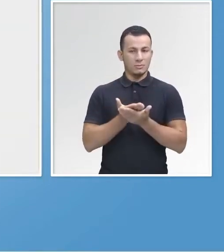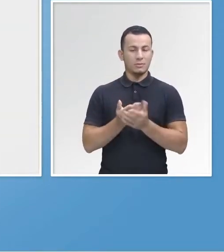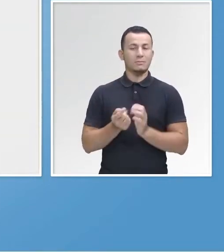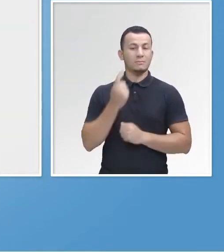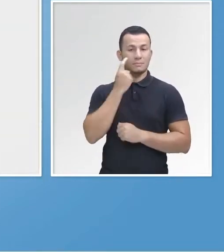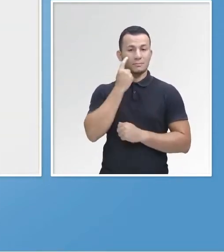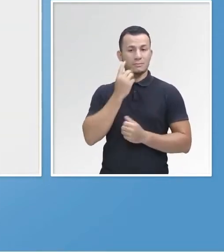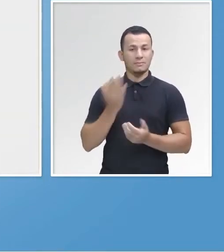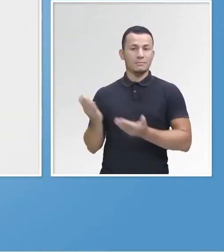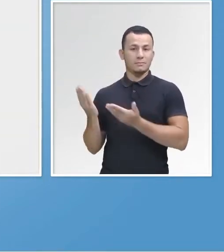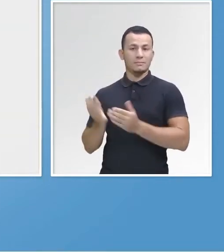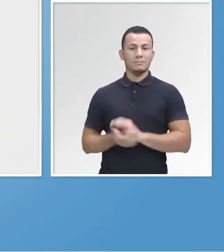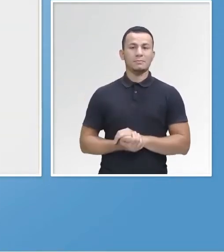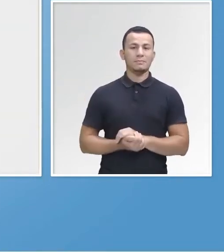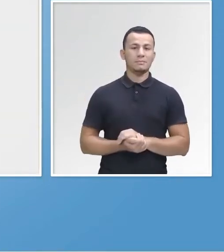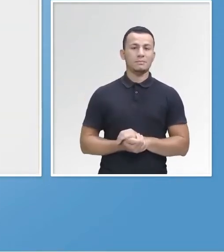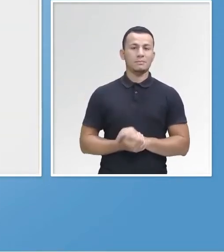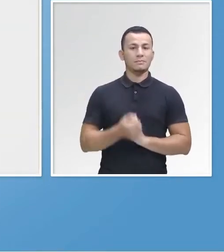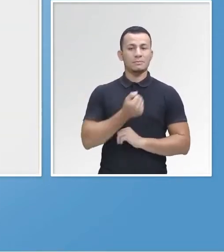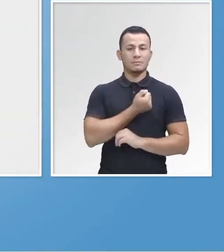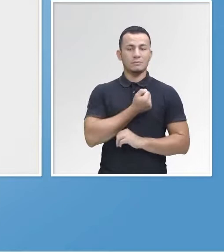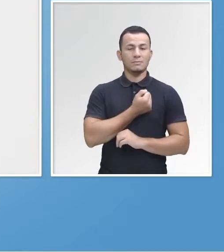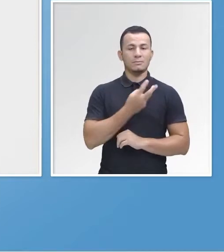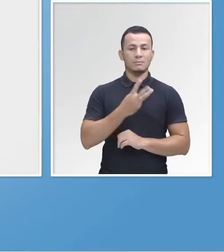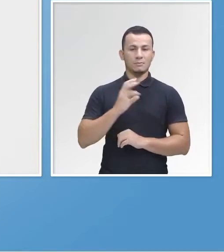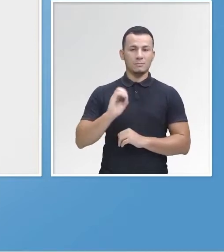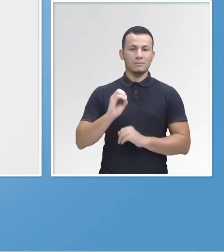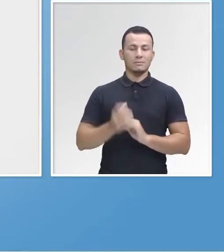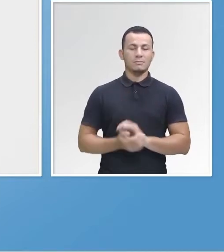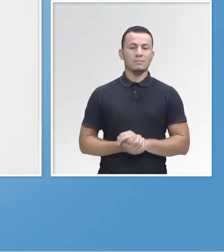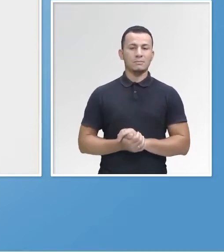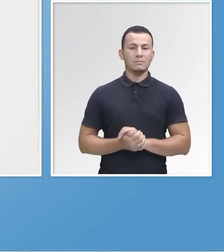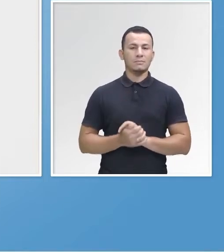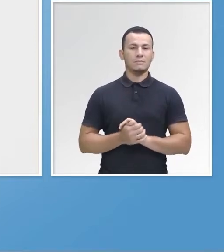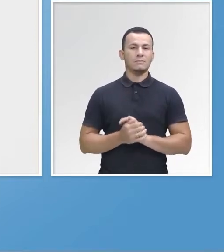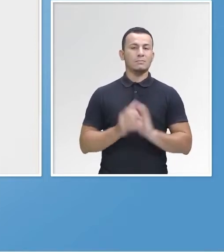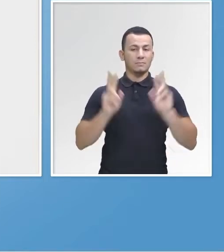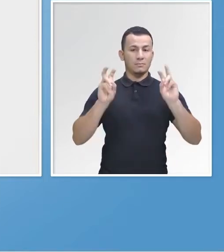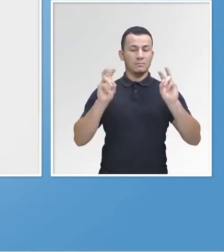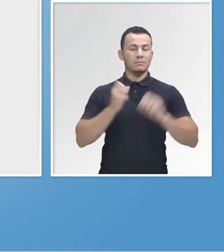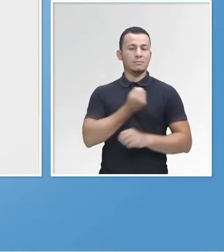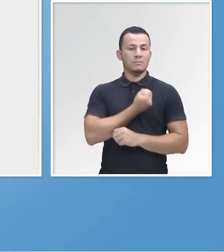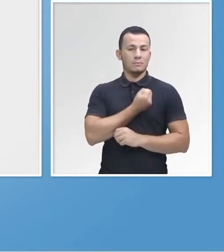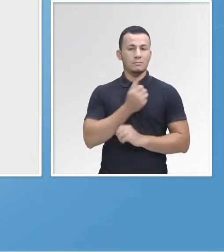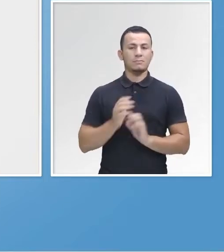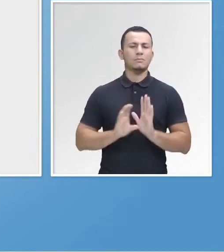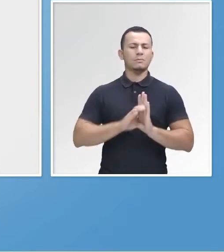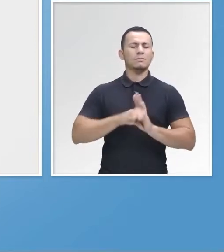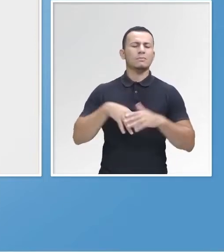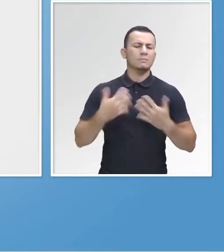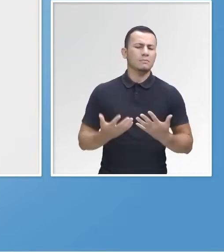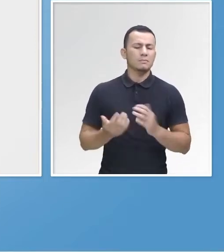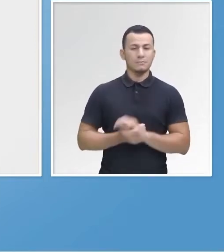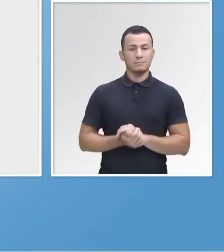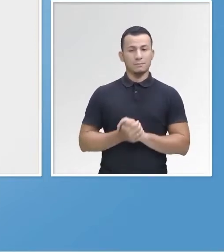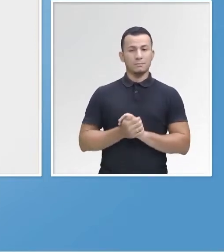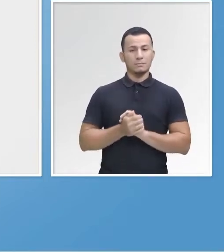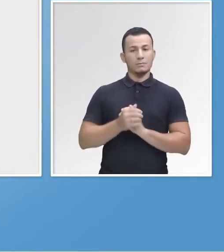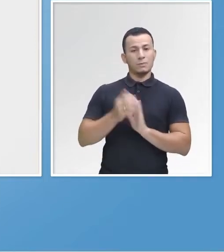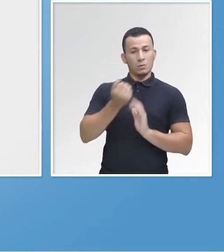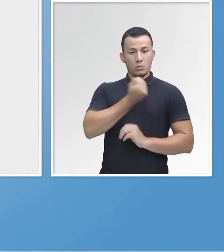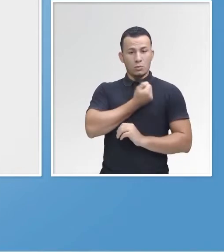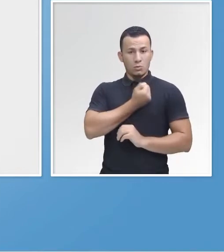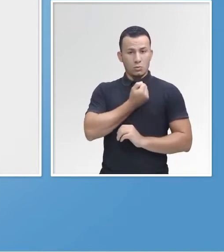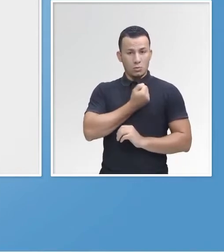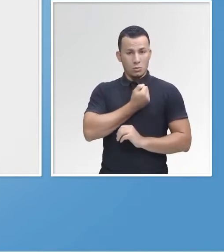aula de olho na tela a aula de número 30 o eixo números conta eu uso números racionais